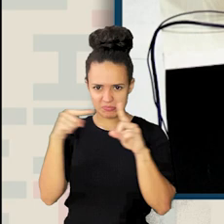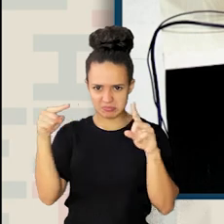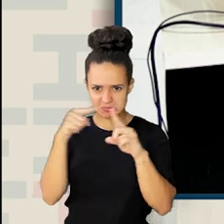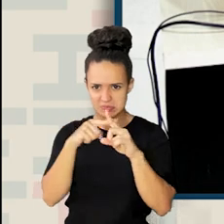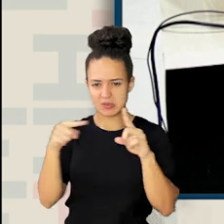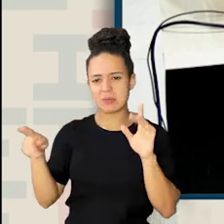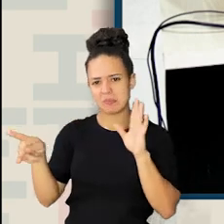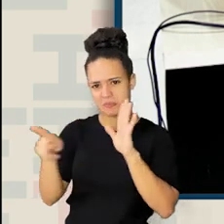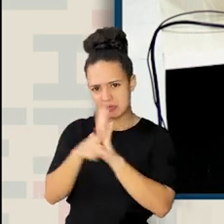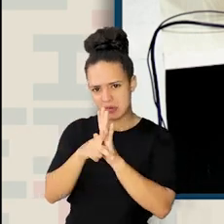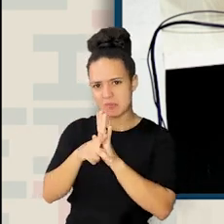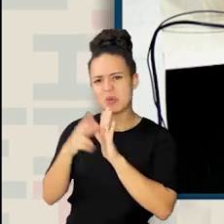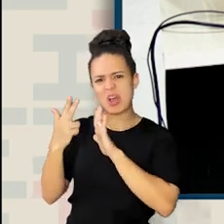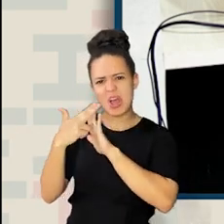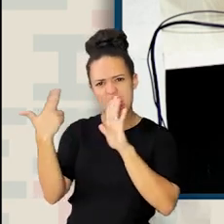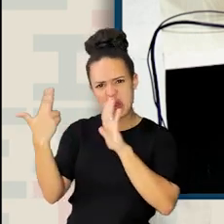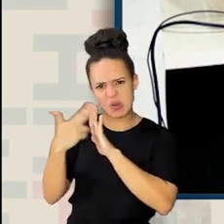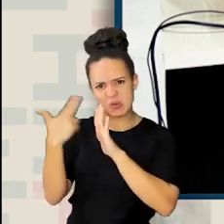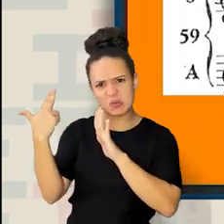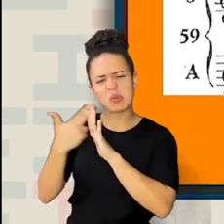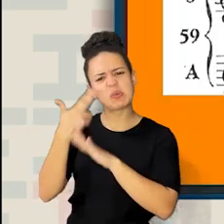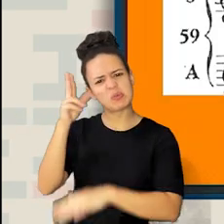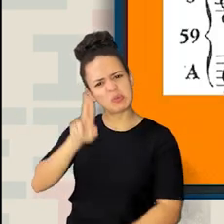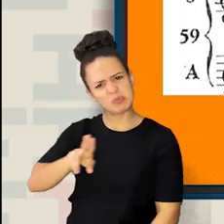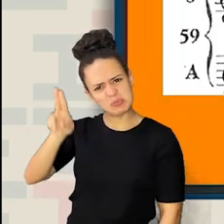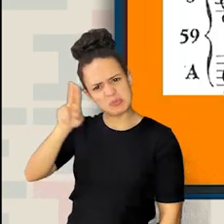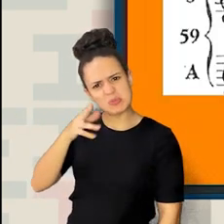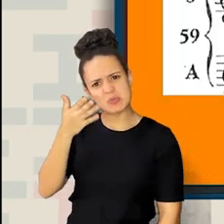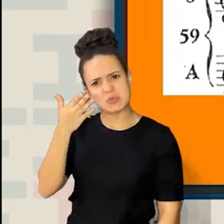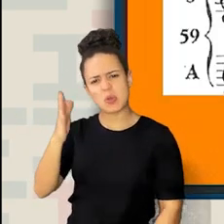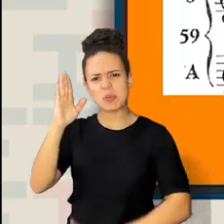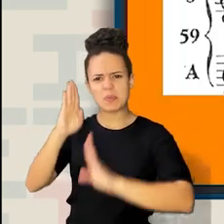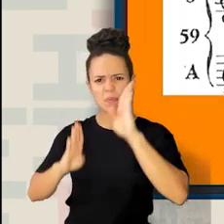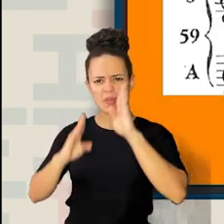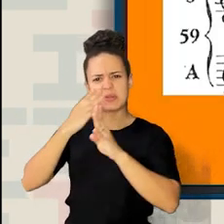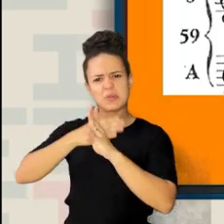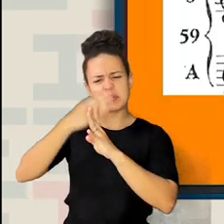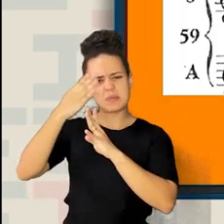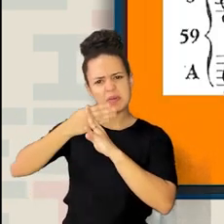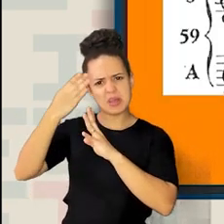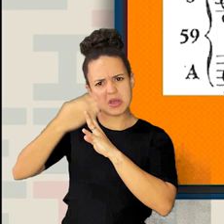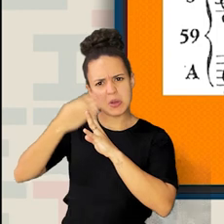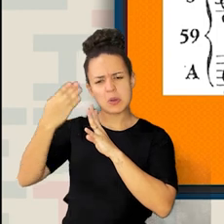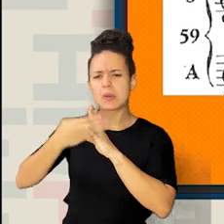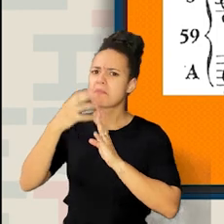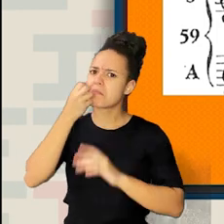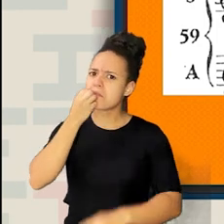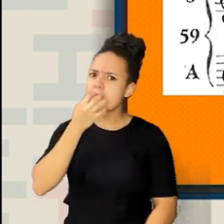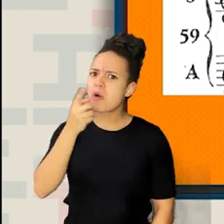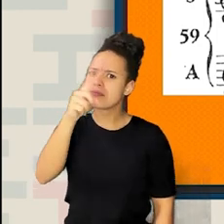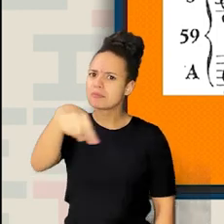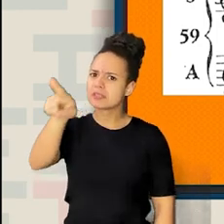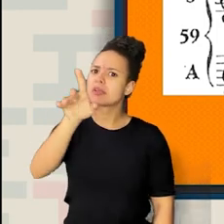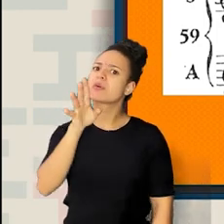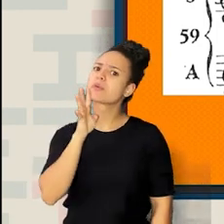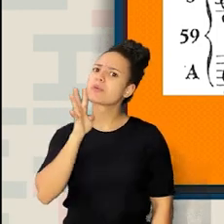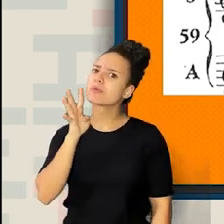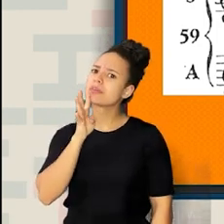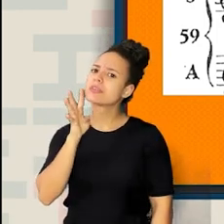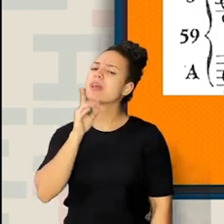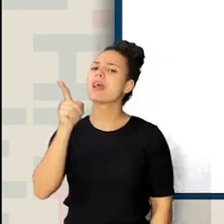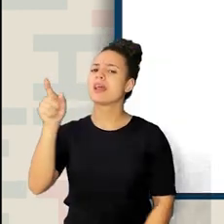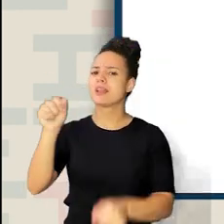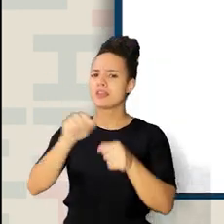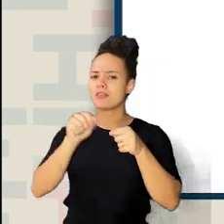do Quantz, né? Que fez um tratado super interessante do período barroco, vale a pena vocês conhecerem, né?